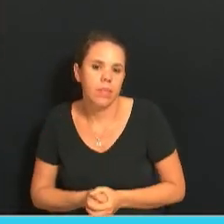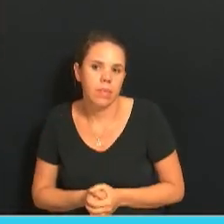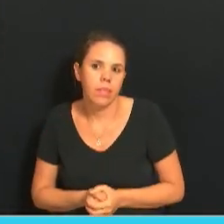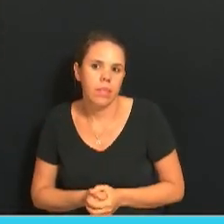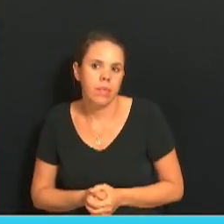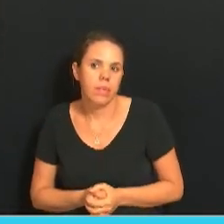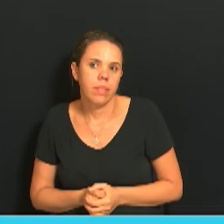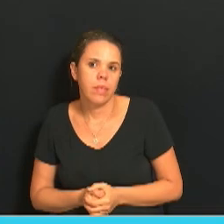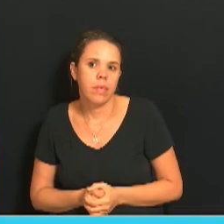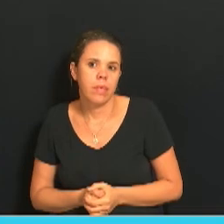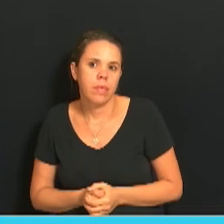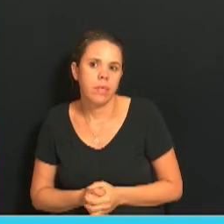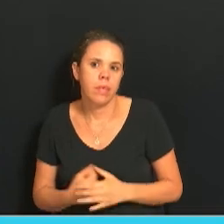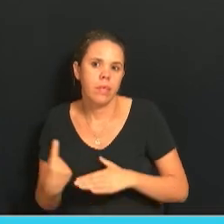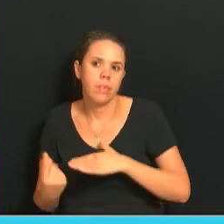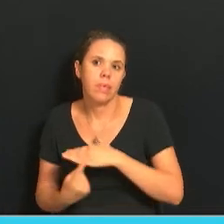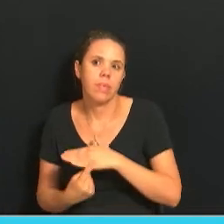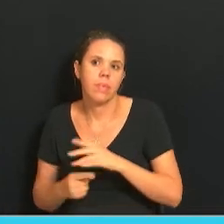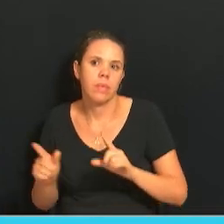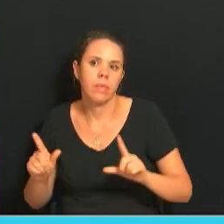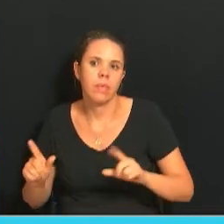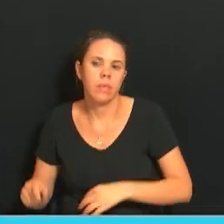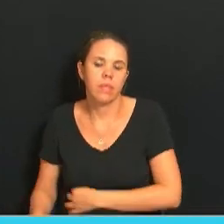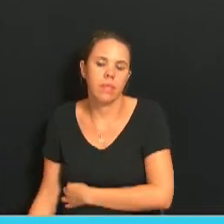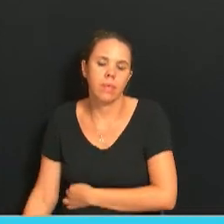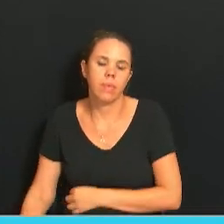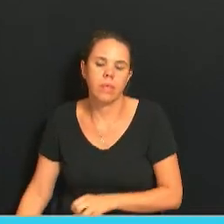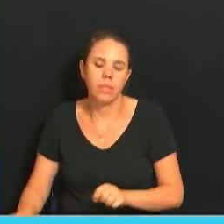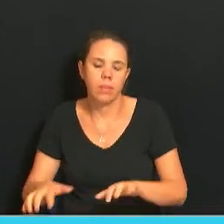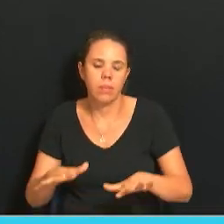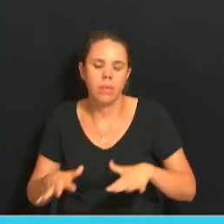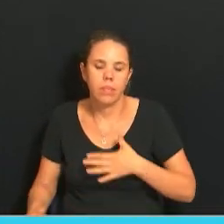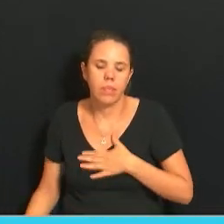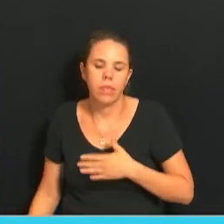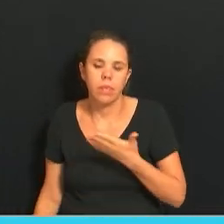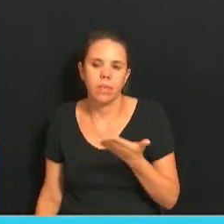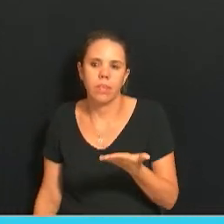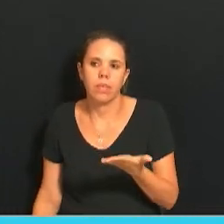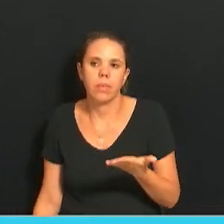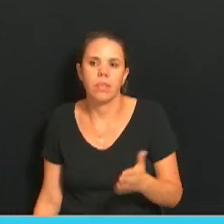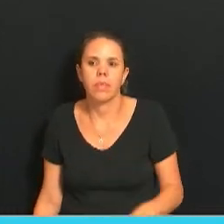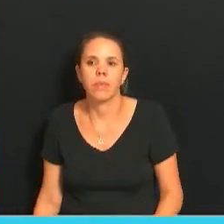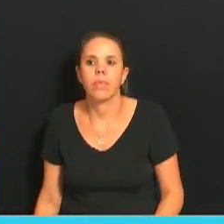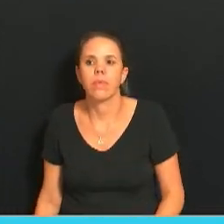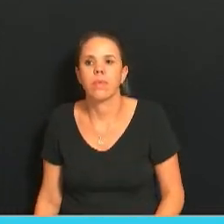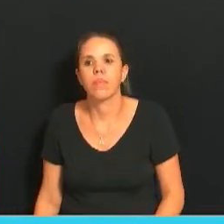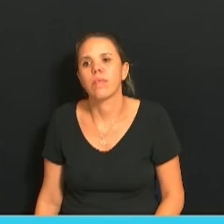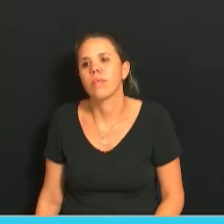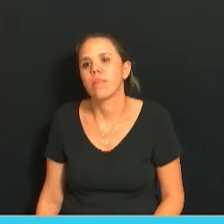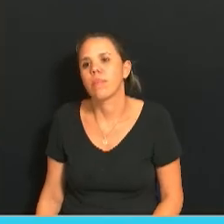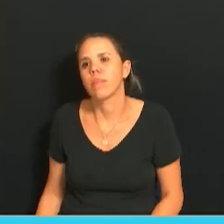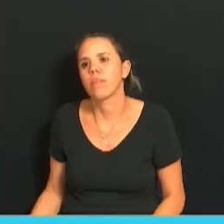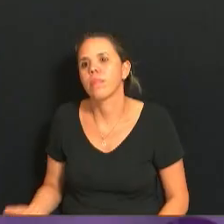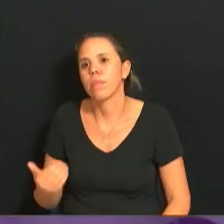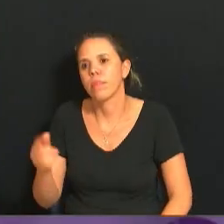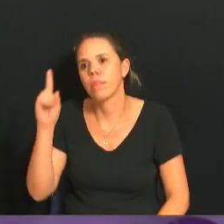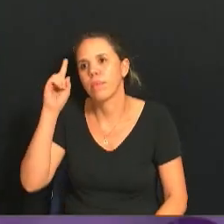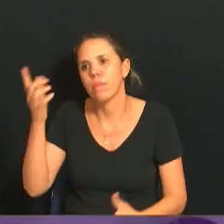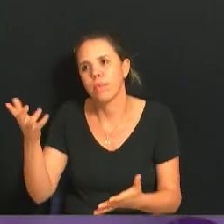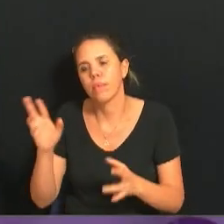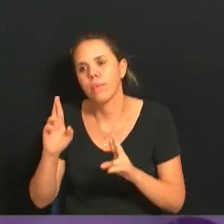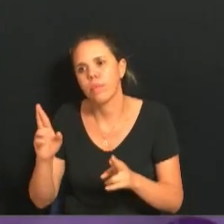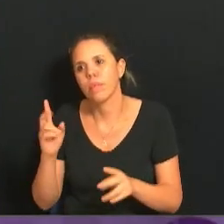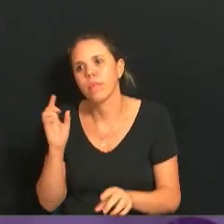seus clientes, os seus ouvintes, as pessoas que gostam de ouvir o seu programa e assistir o seu programa. E até a próxima, se Deus quiser.